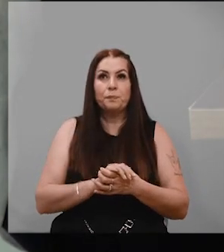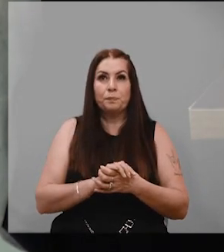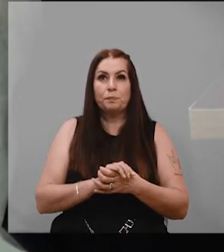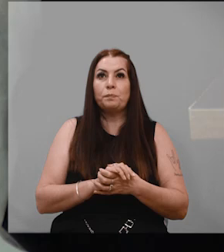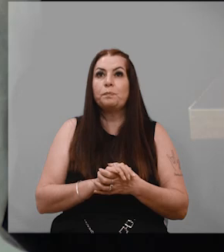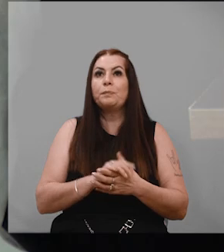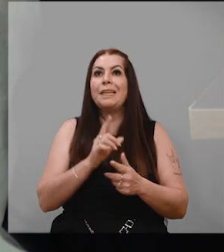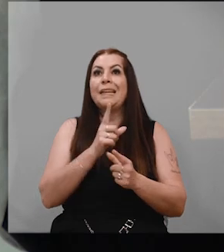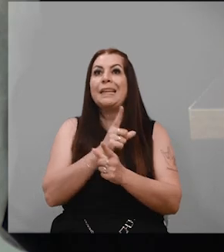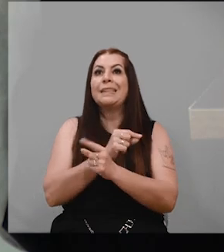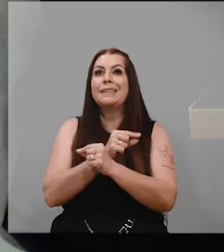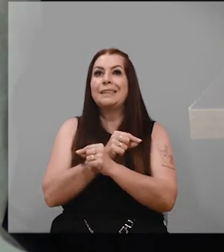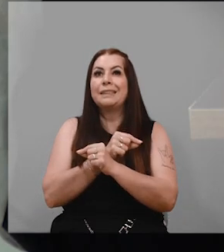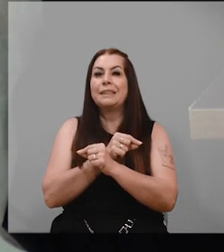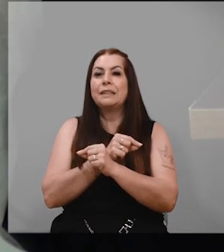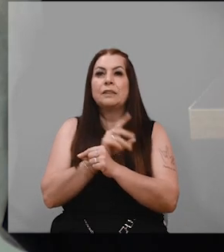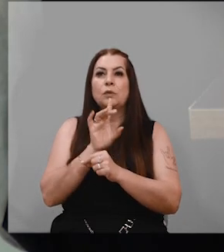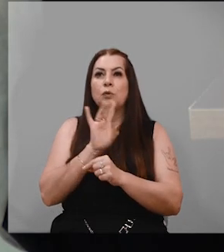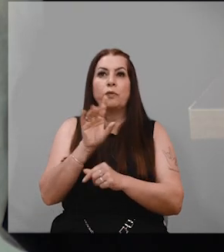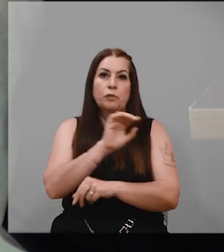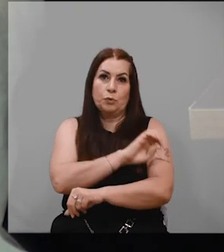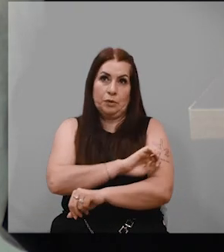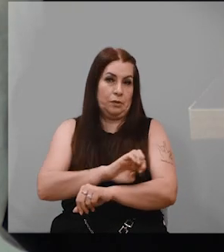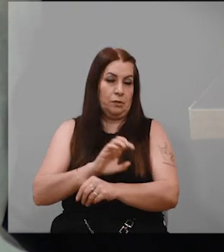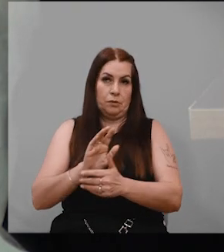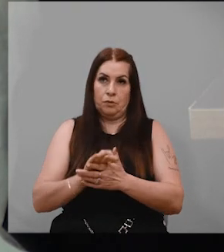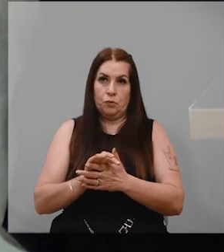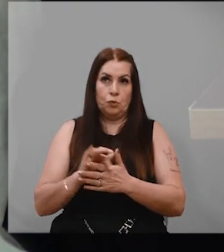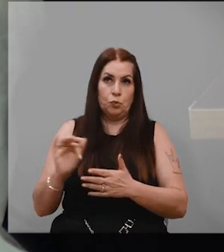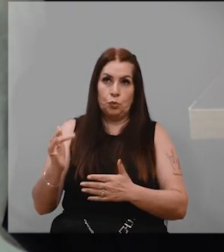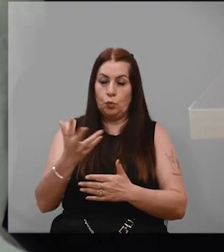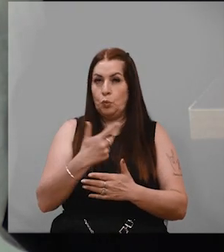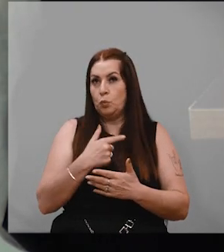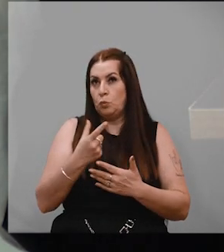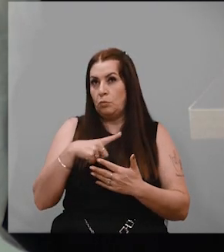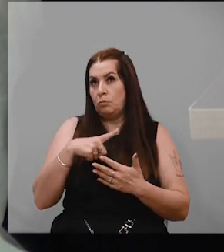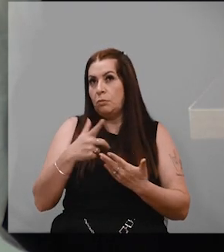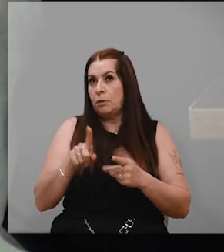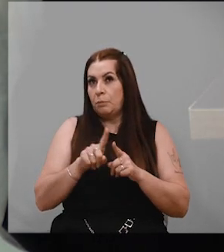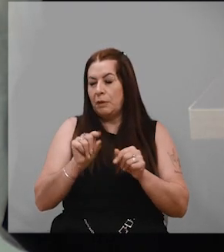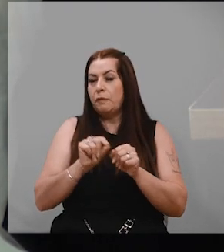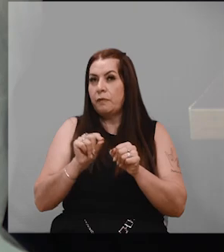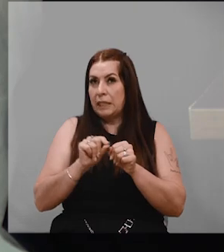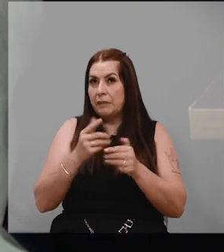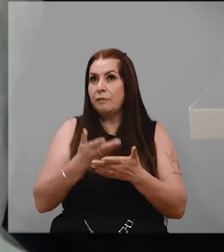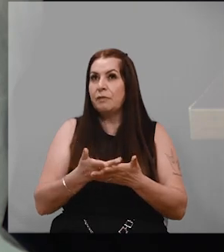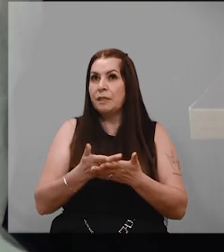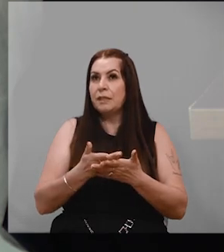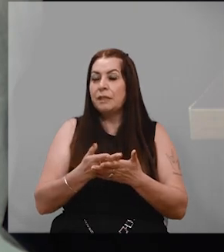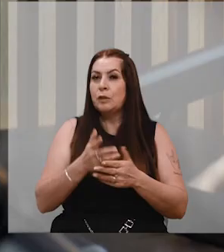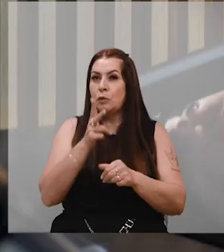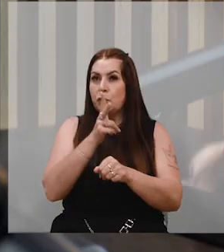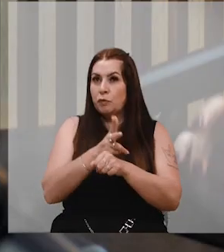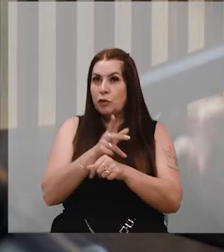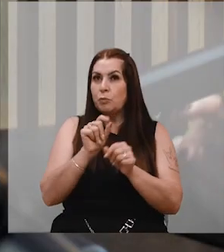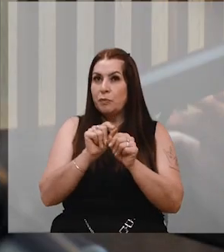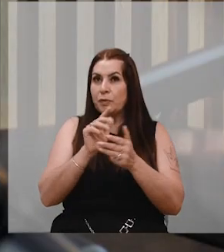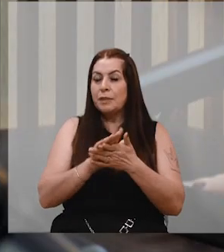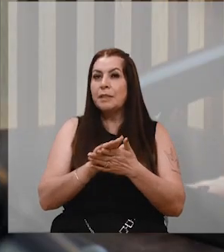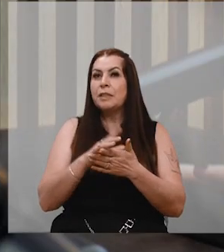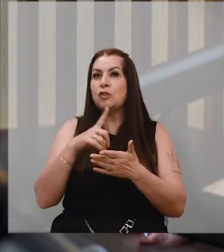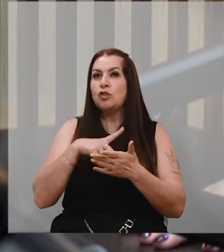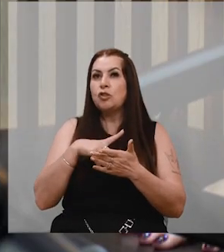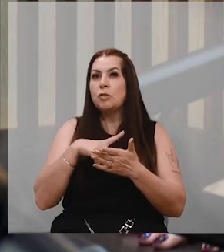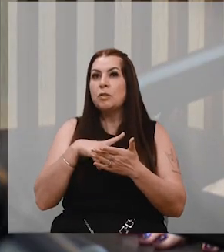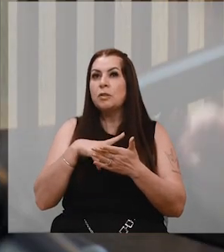da dengue até não foram só os estagiários, todo mundo acho que acabou fazendo um vídeo ali, produzindo. Nós tivemos a da